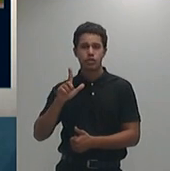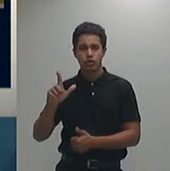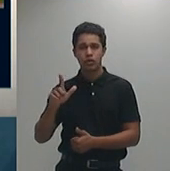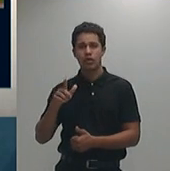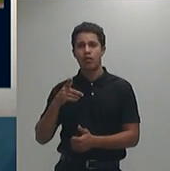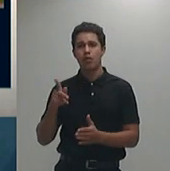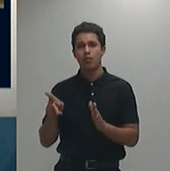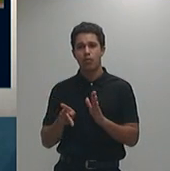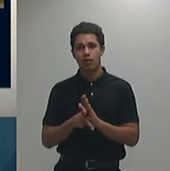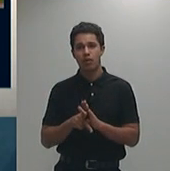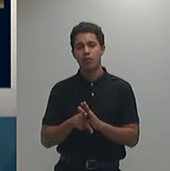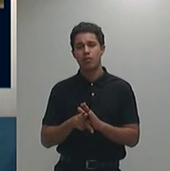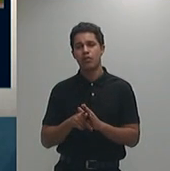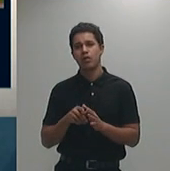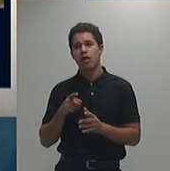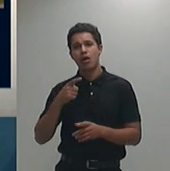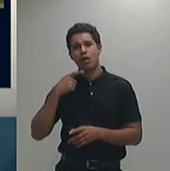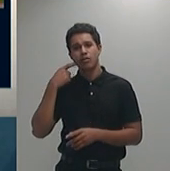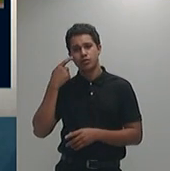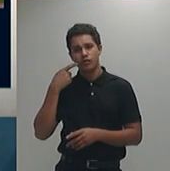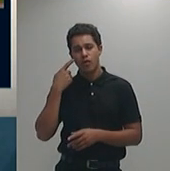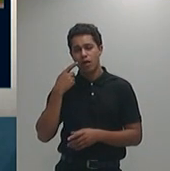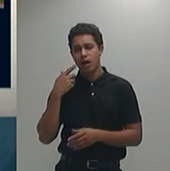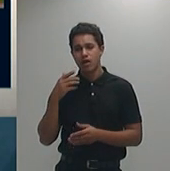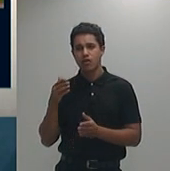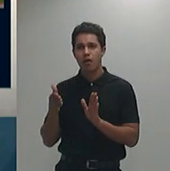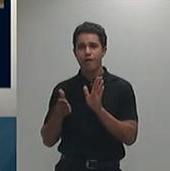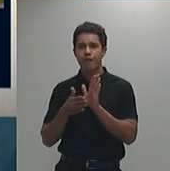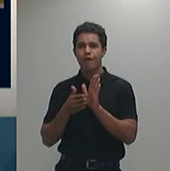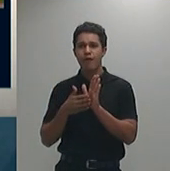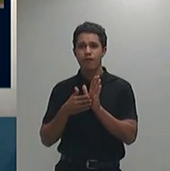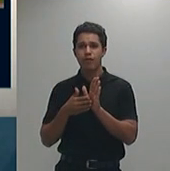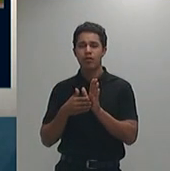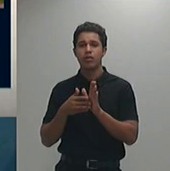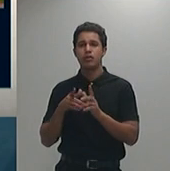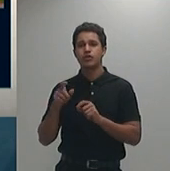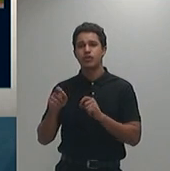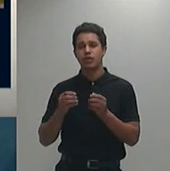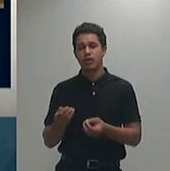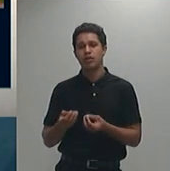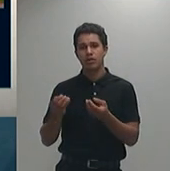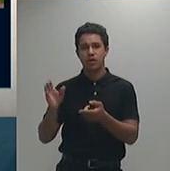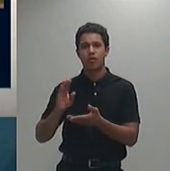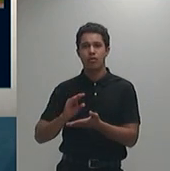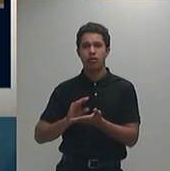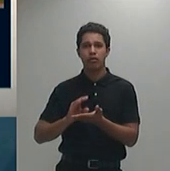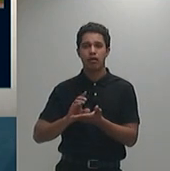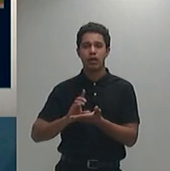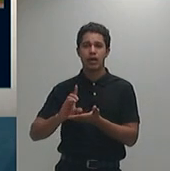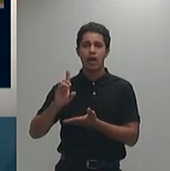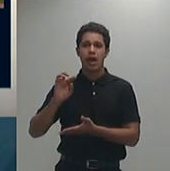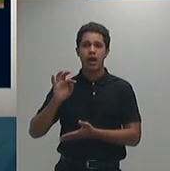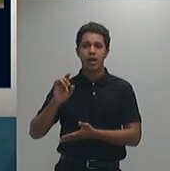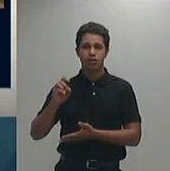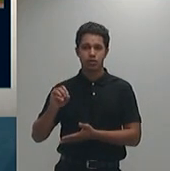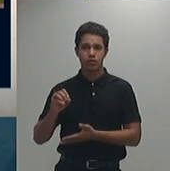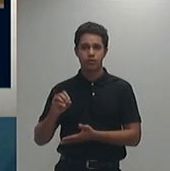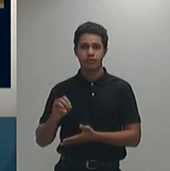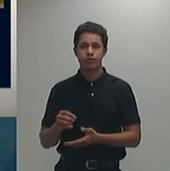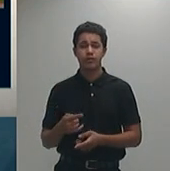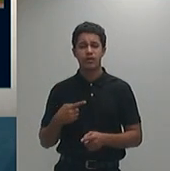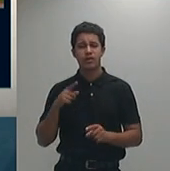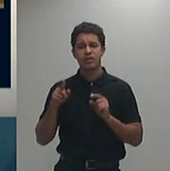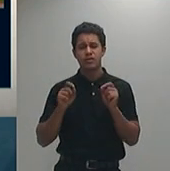correto advogado e favor de quem instituído o crédito executado isso porque